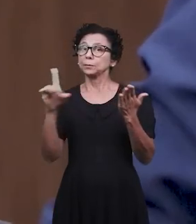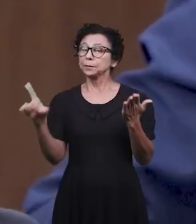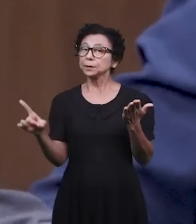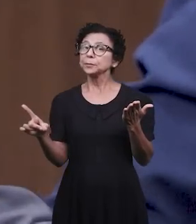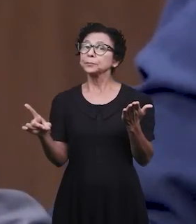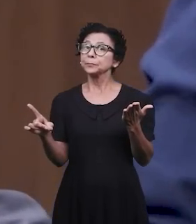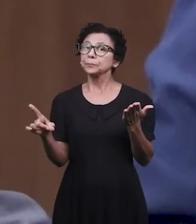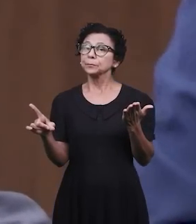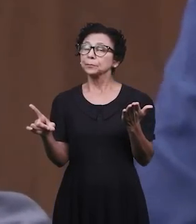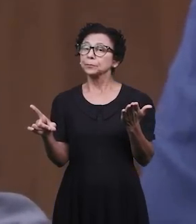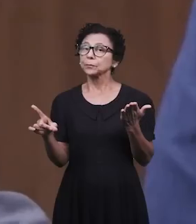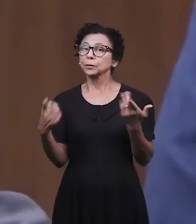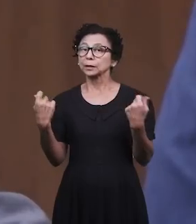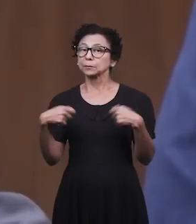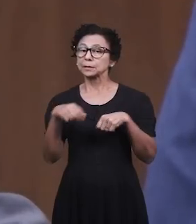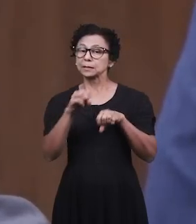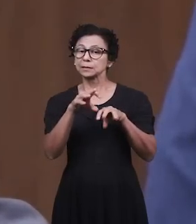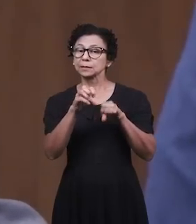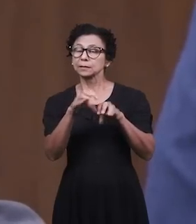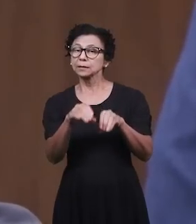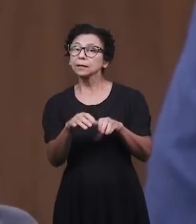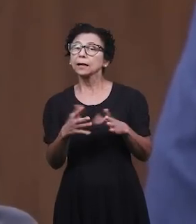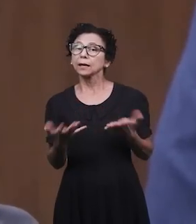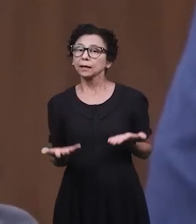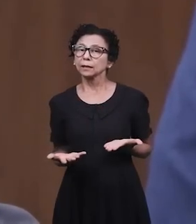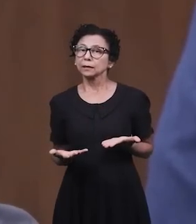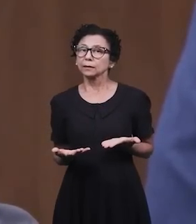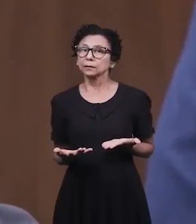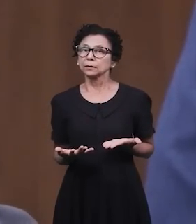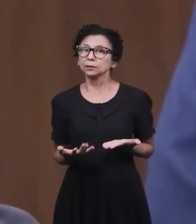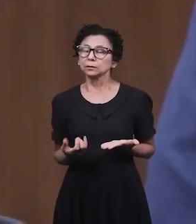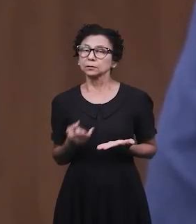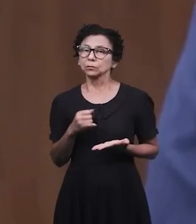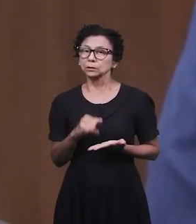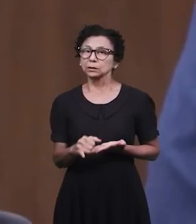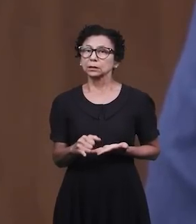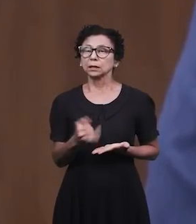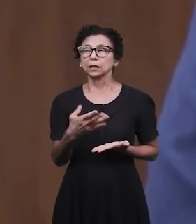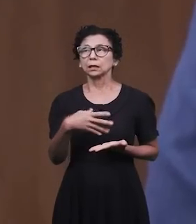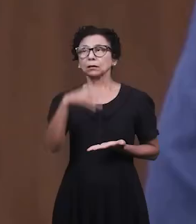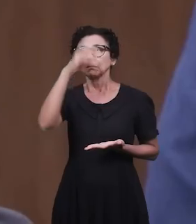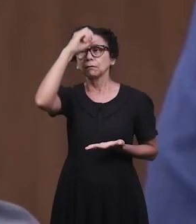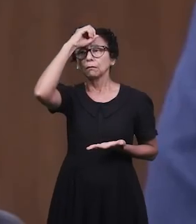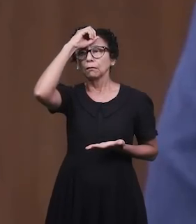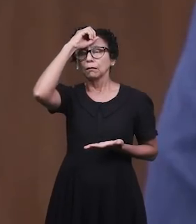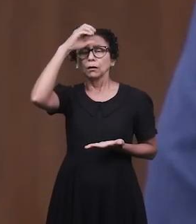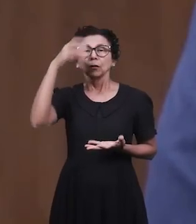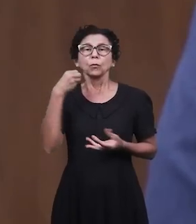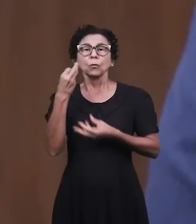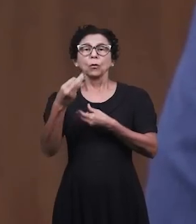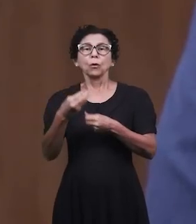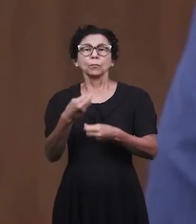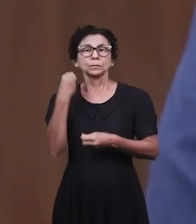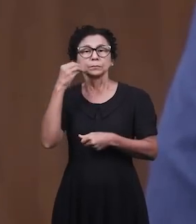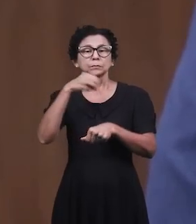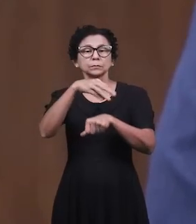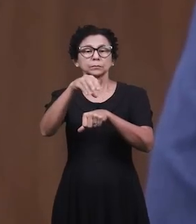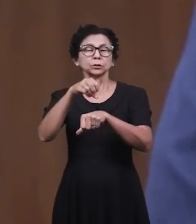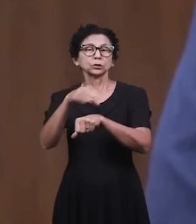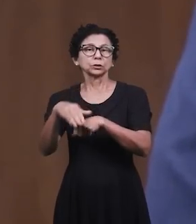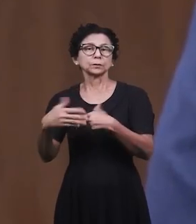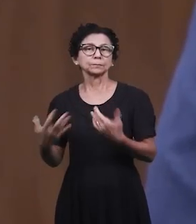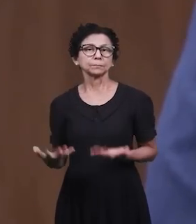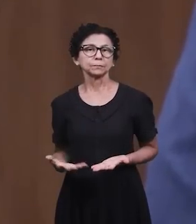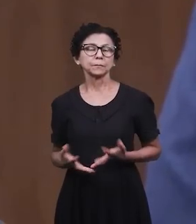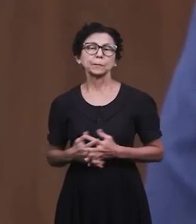saber ensinar. E ele vai ter que ser não neófito, ou seja, ele vai ser uma pessoa experiente. Então, ele vai transmitir uma experiência daquilo que ele viveu. Então, é